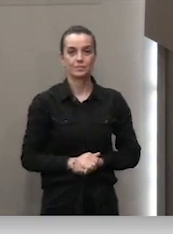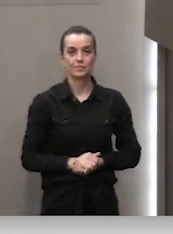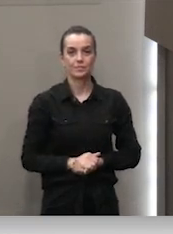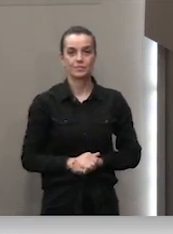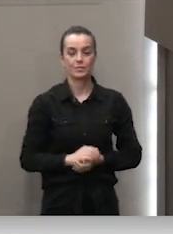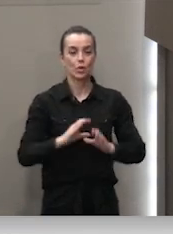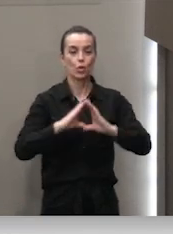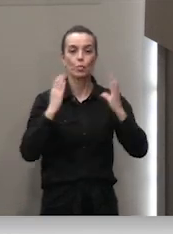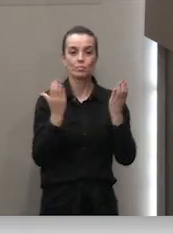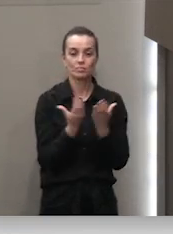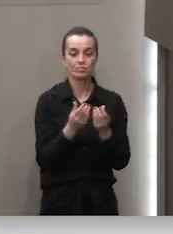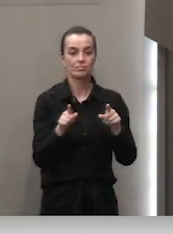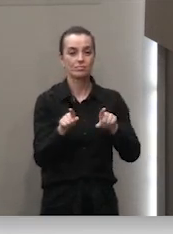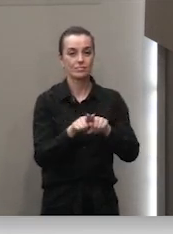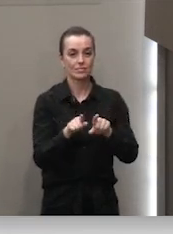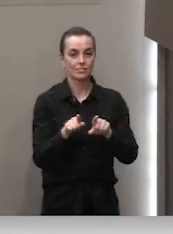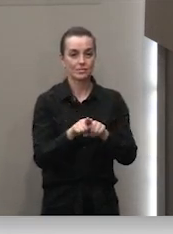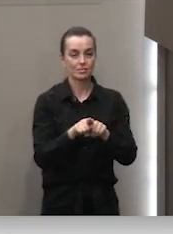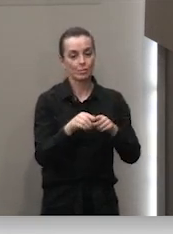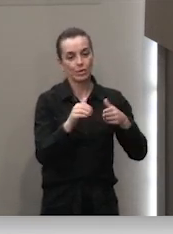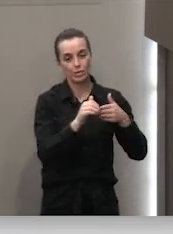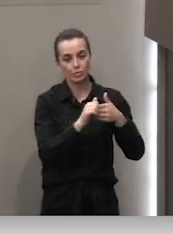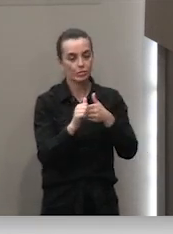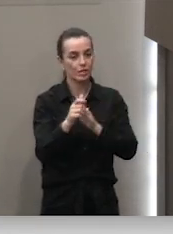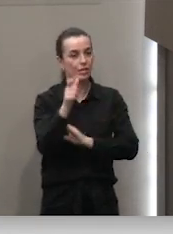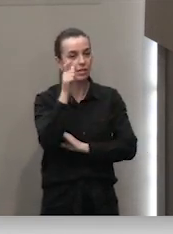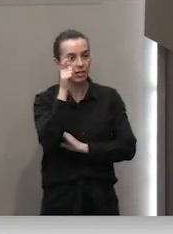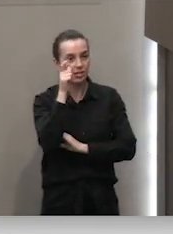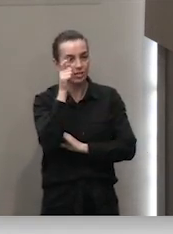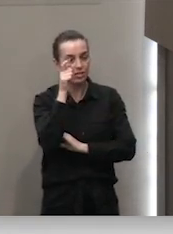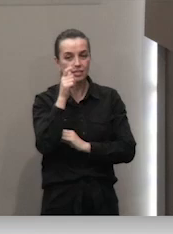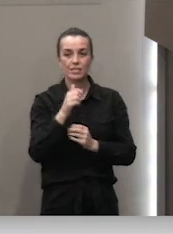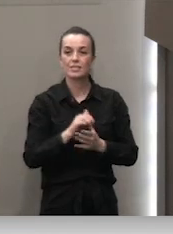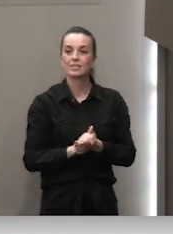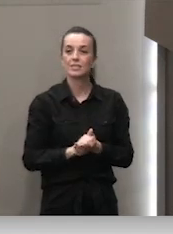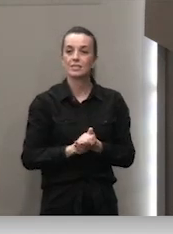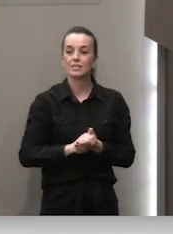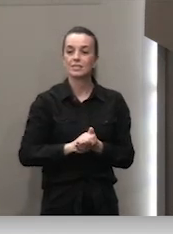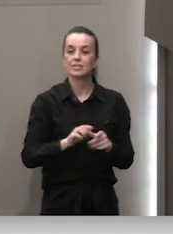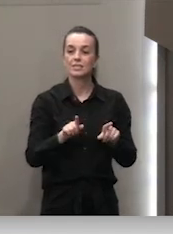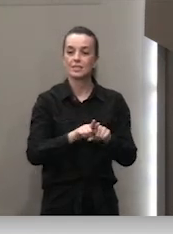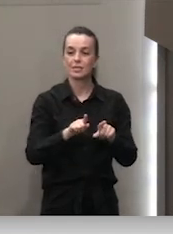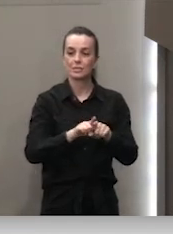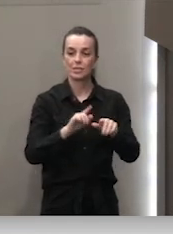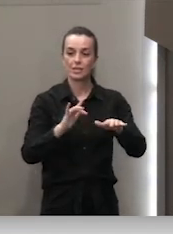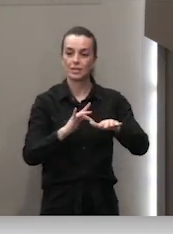comunidade que nos acompanha através, depois vai acompanhar através das redes sociais,